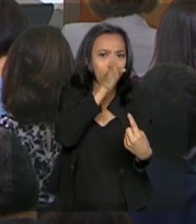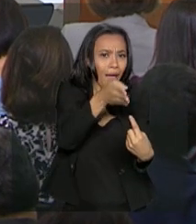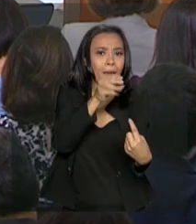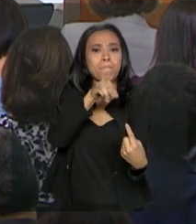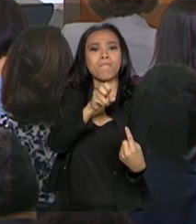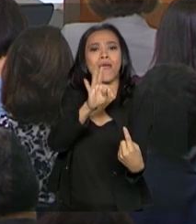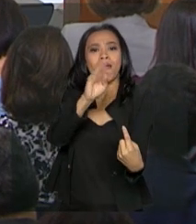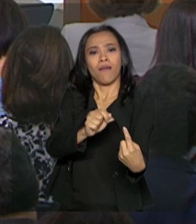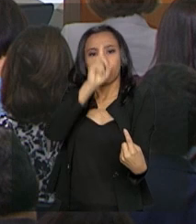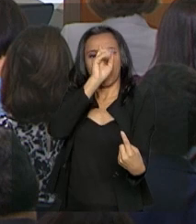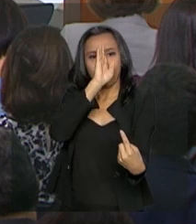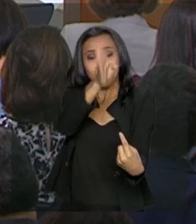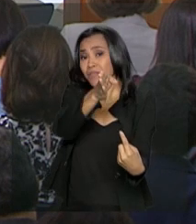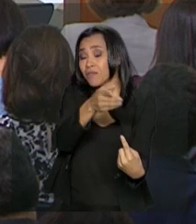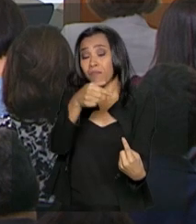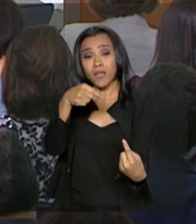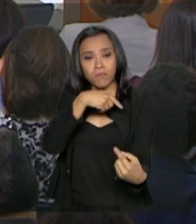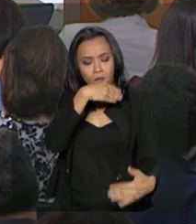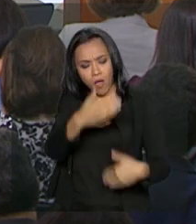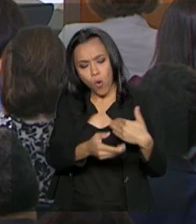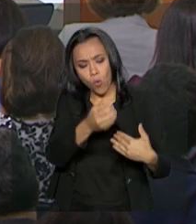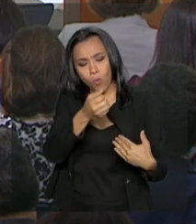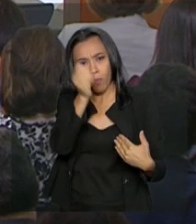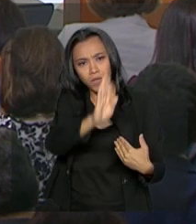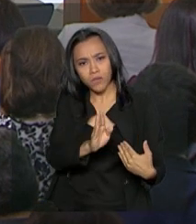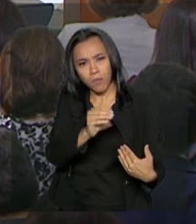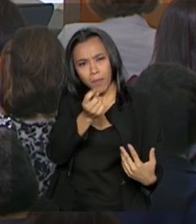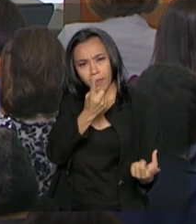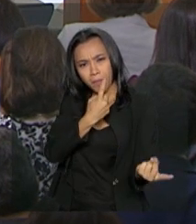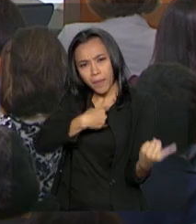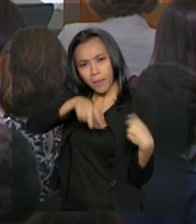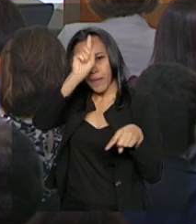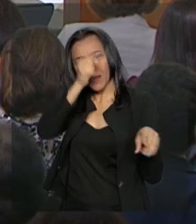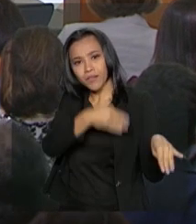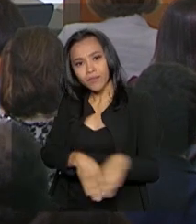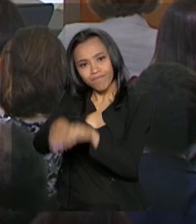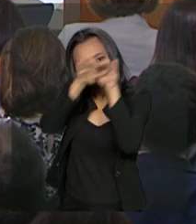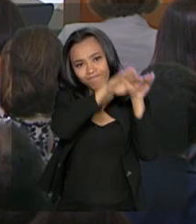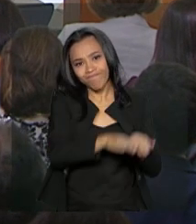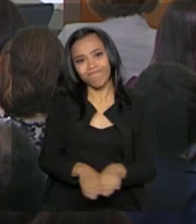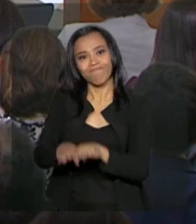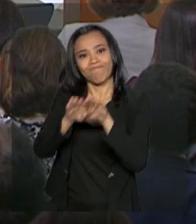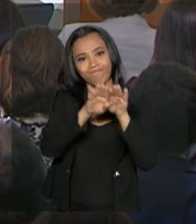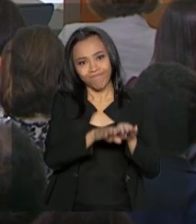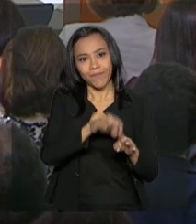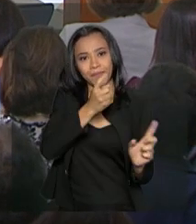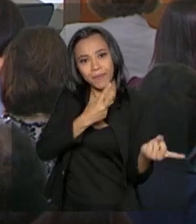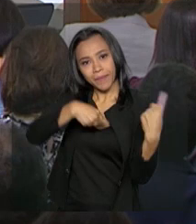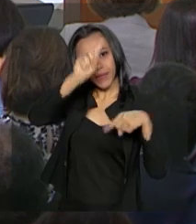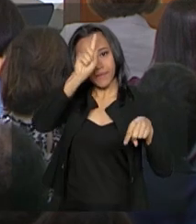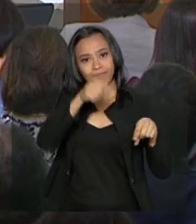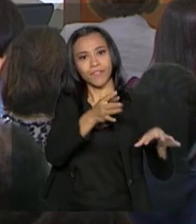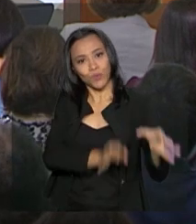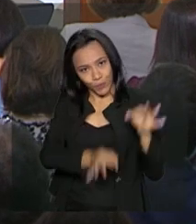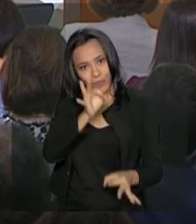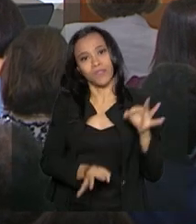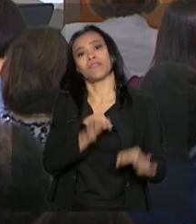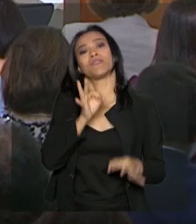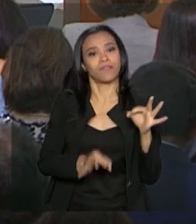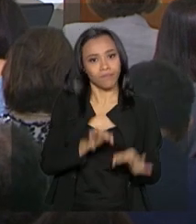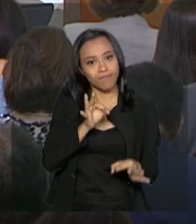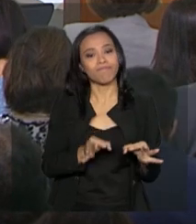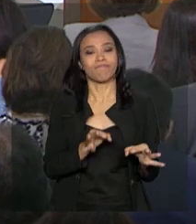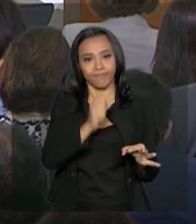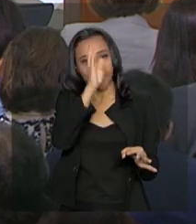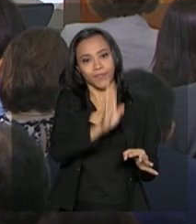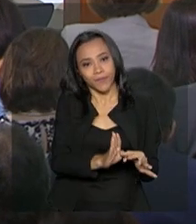tarefa de construir um brasil mais próximo e mais mais justo mais próspero e mais justo a